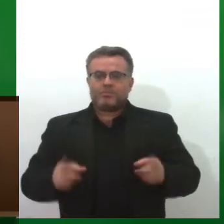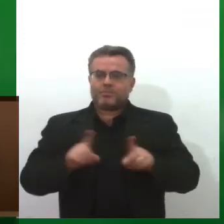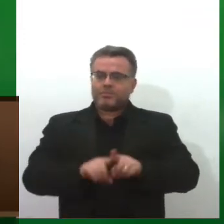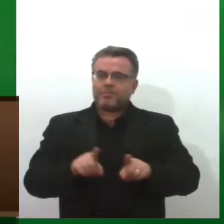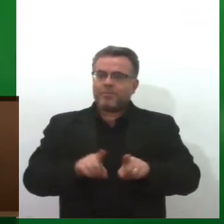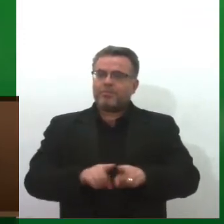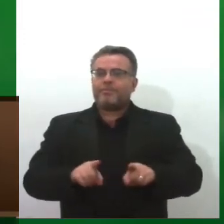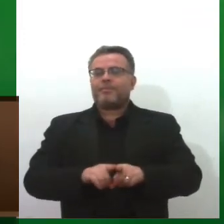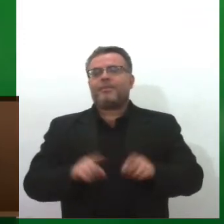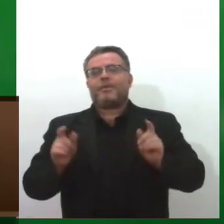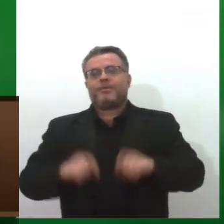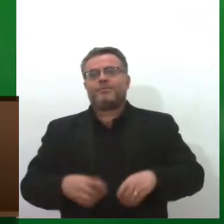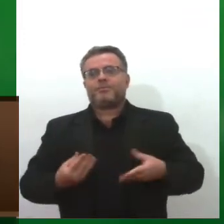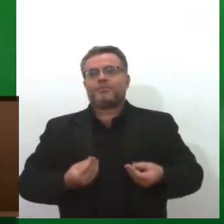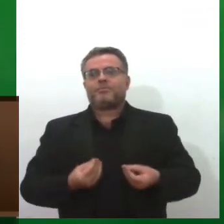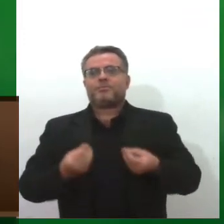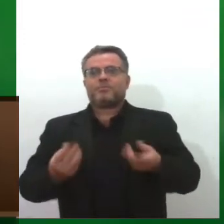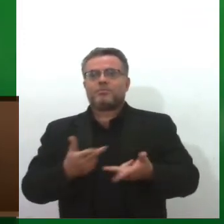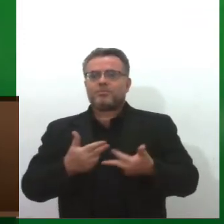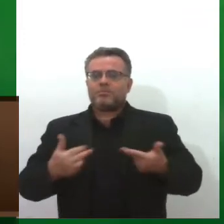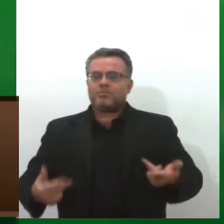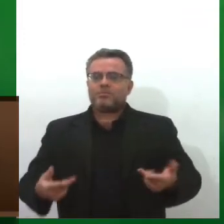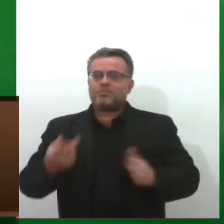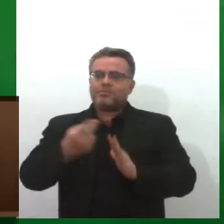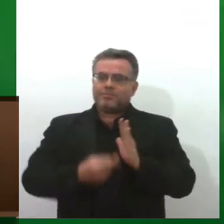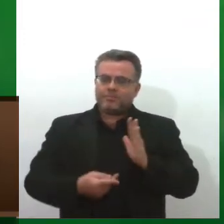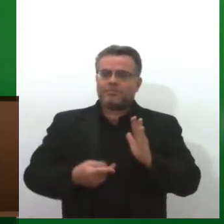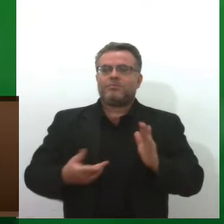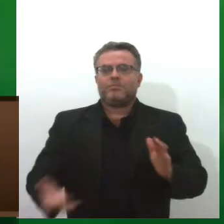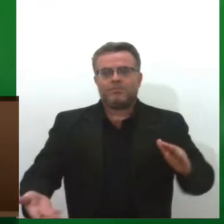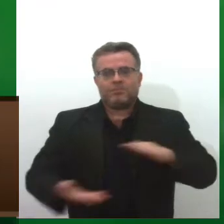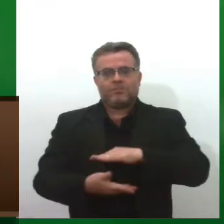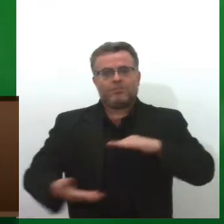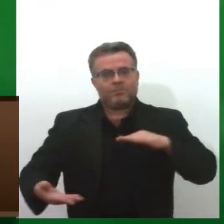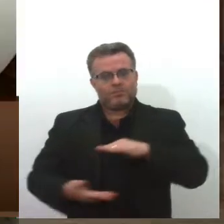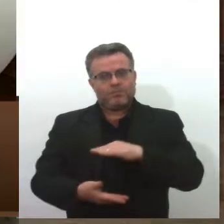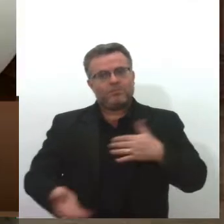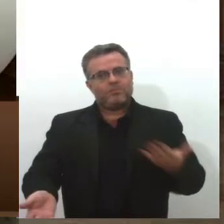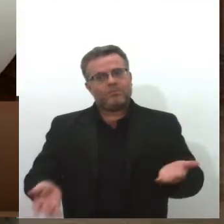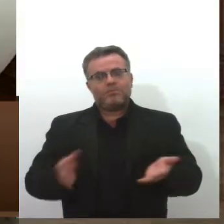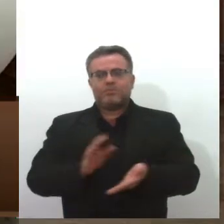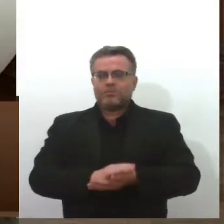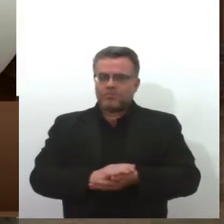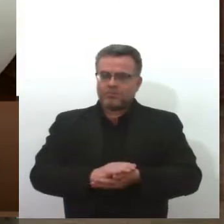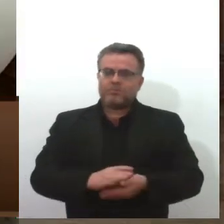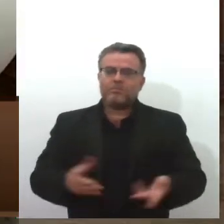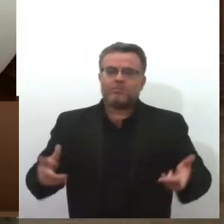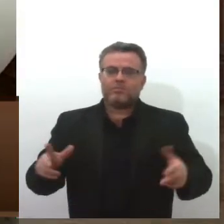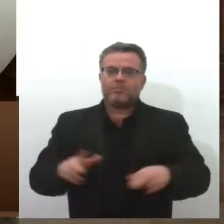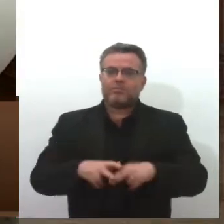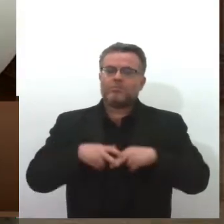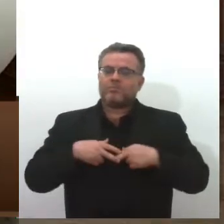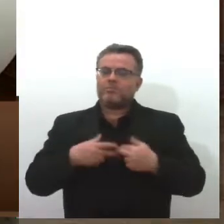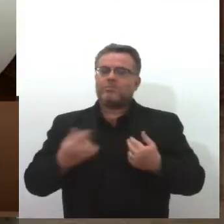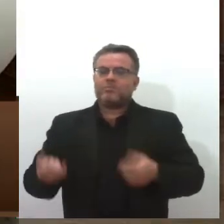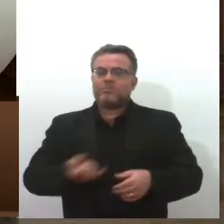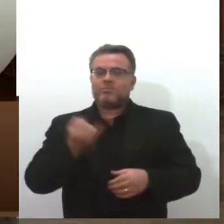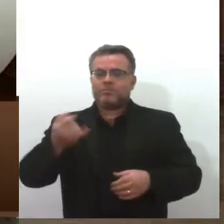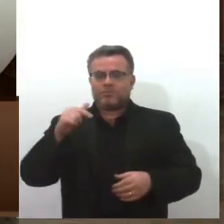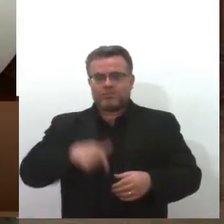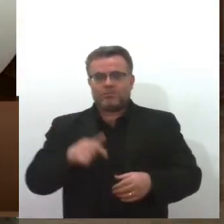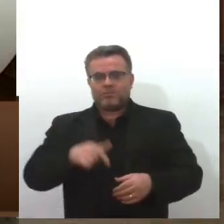trazendo os produtos e projetos do SEBRAE para o Sergipe. Aliás, um mercado extremamente importante para a economia, né, o agronegócio, né?